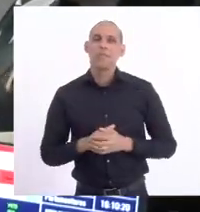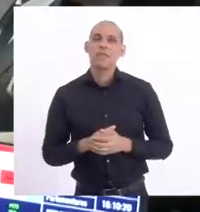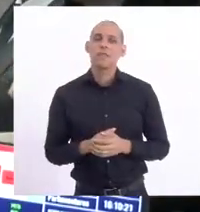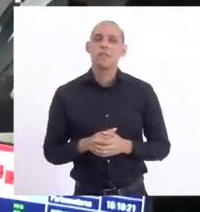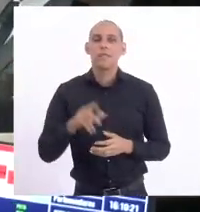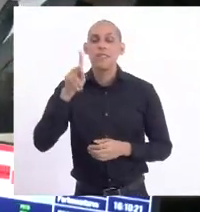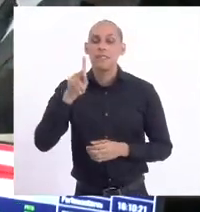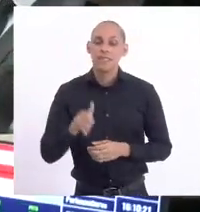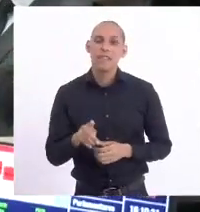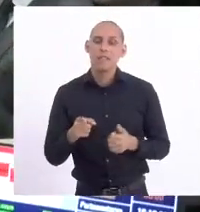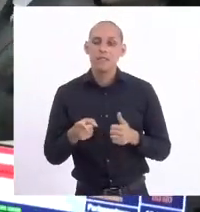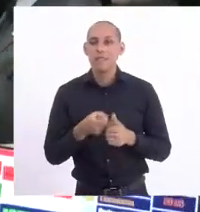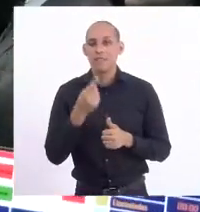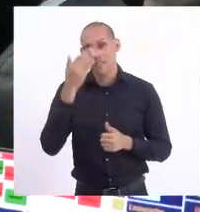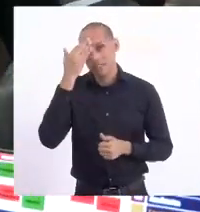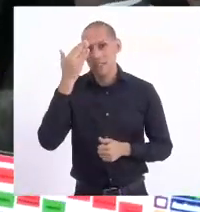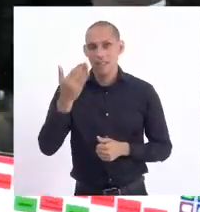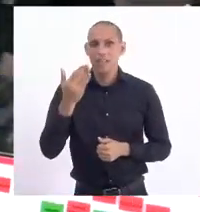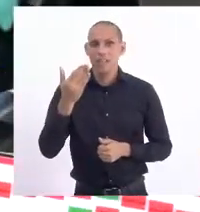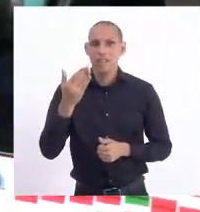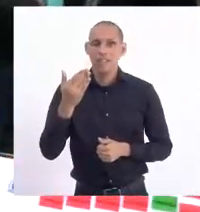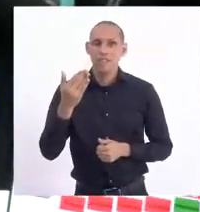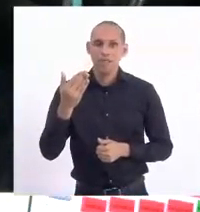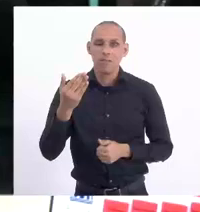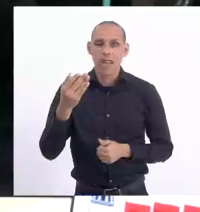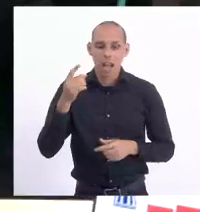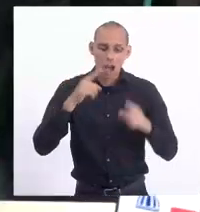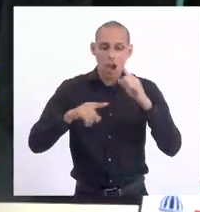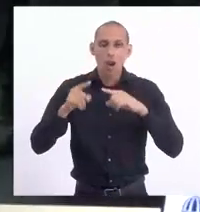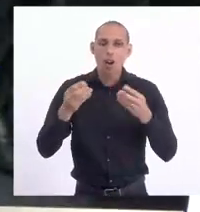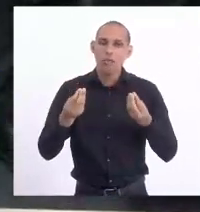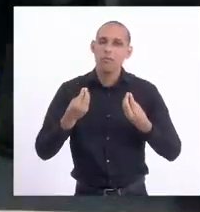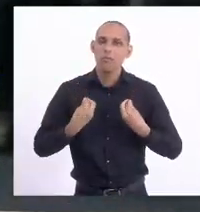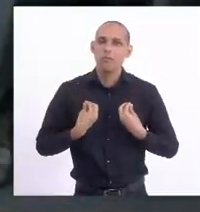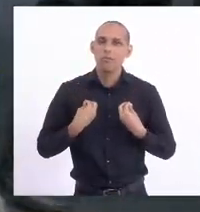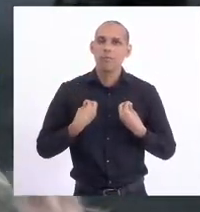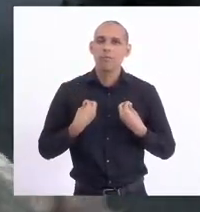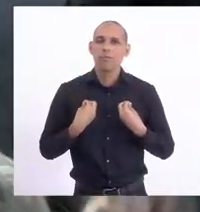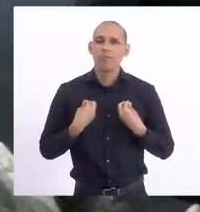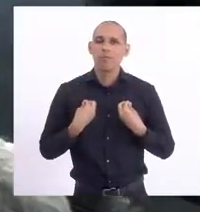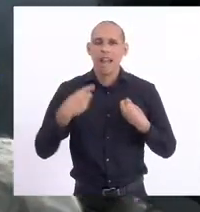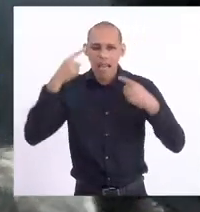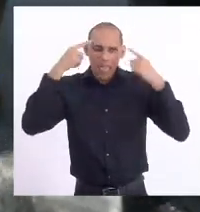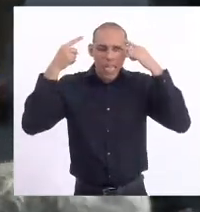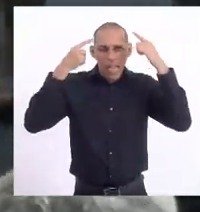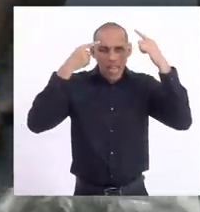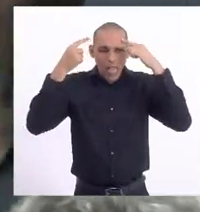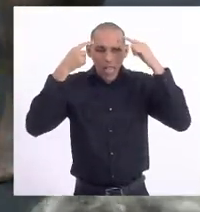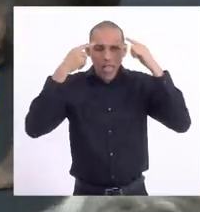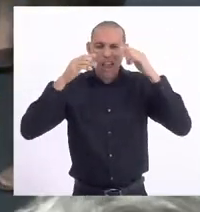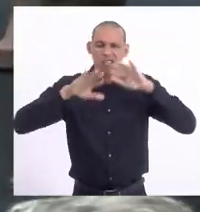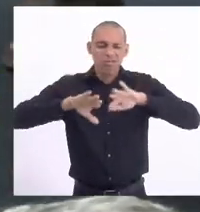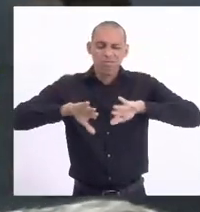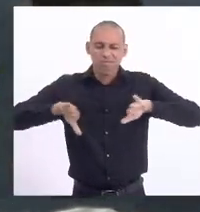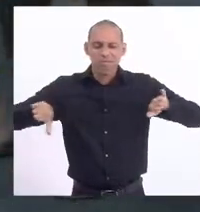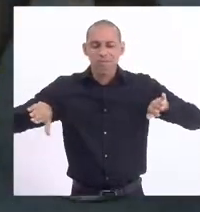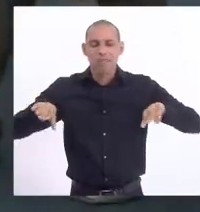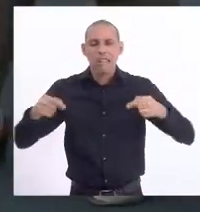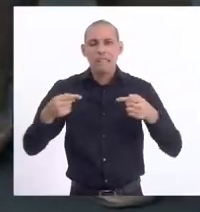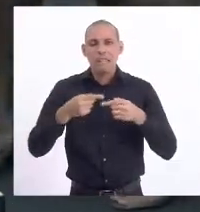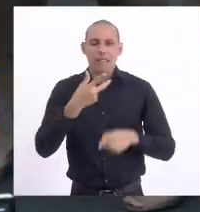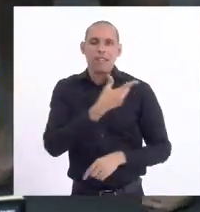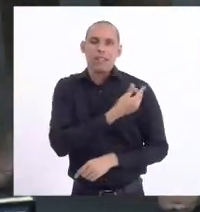Presidente, primeiro agradecer pela ordem. Ideologias à parte em relação à vacina,